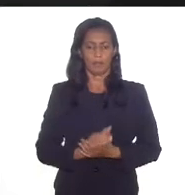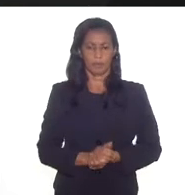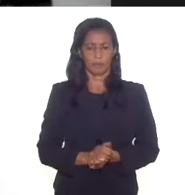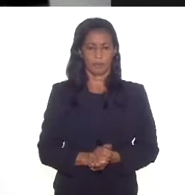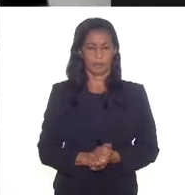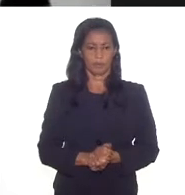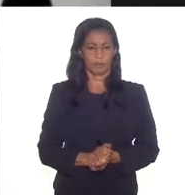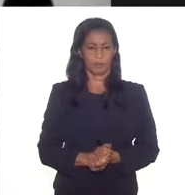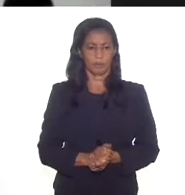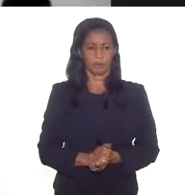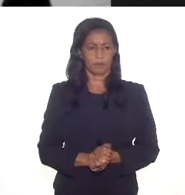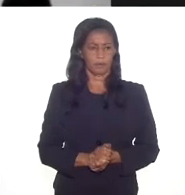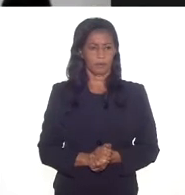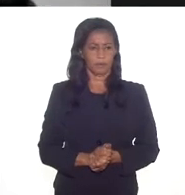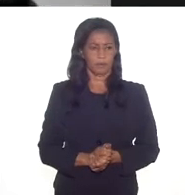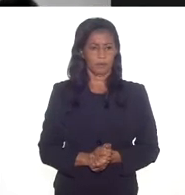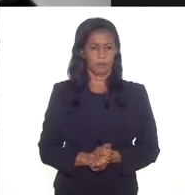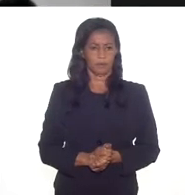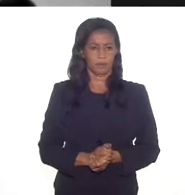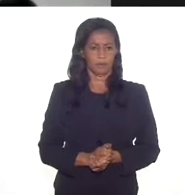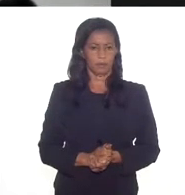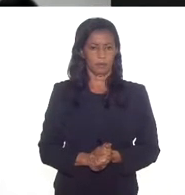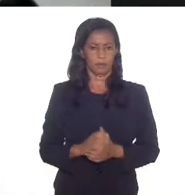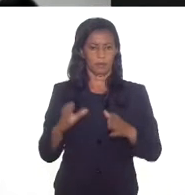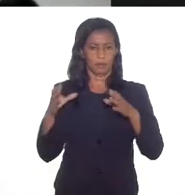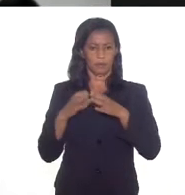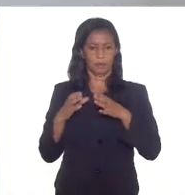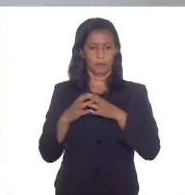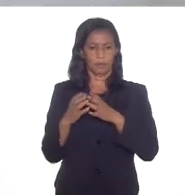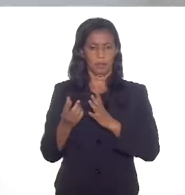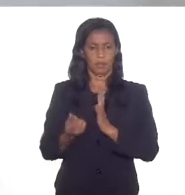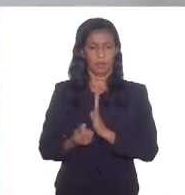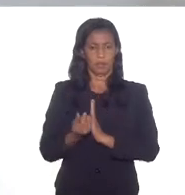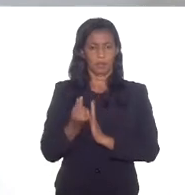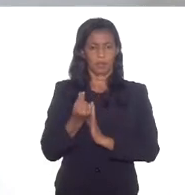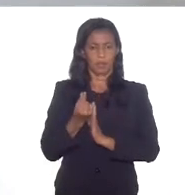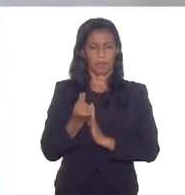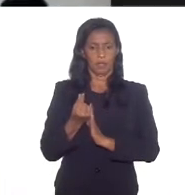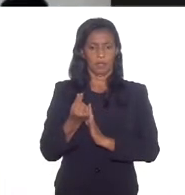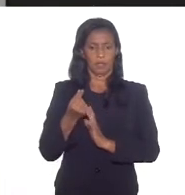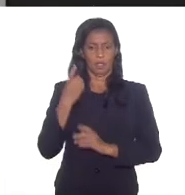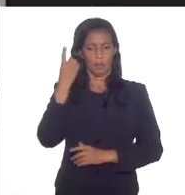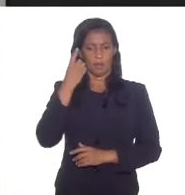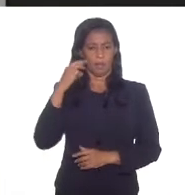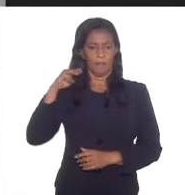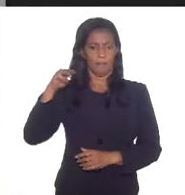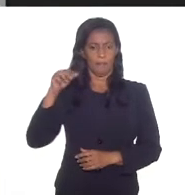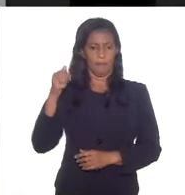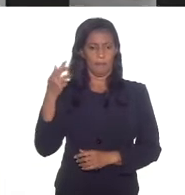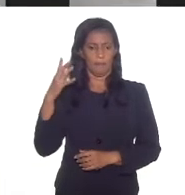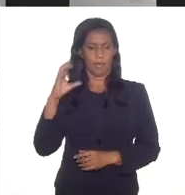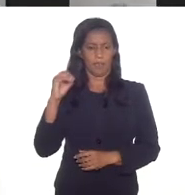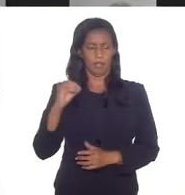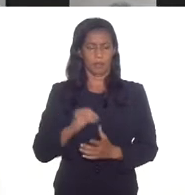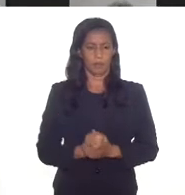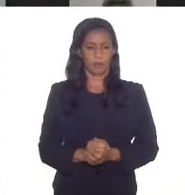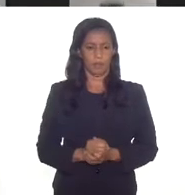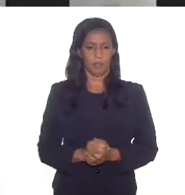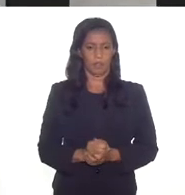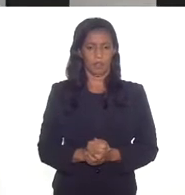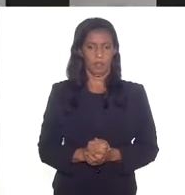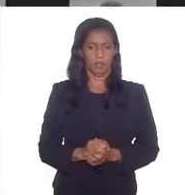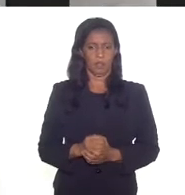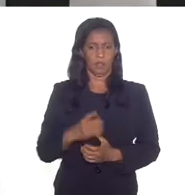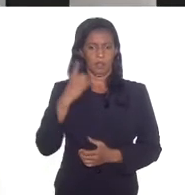Acabou de dar. Pela Comissão de Orçamento, deputado Márcio Canella. Deputado Rodrigo